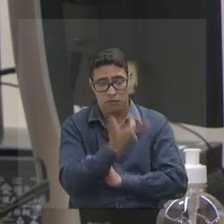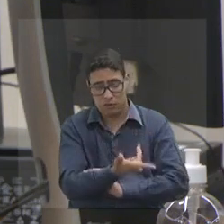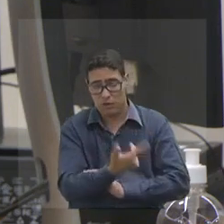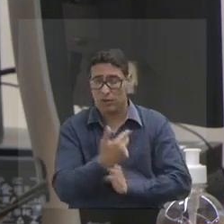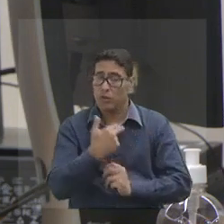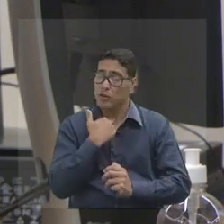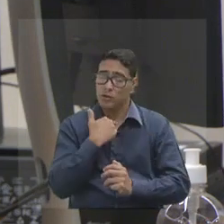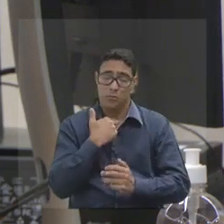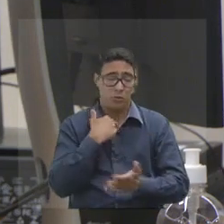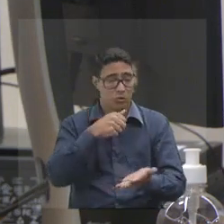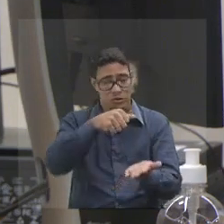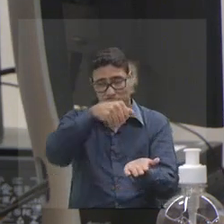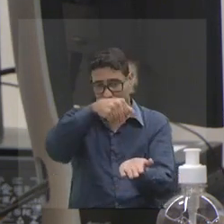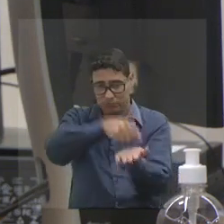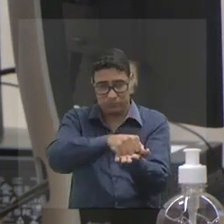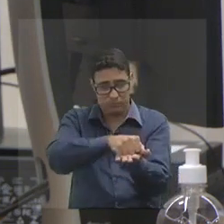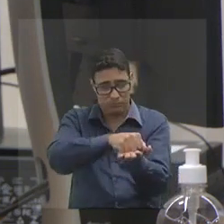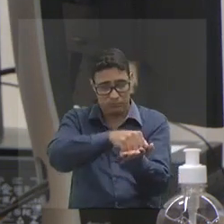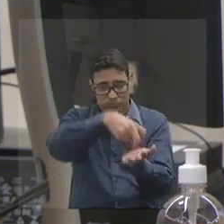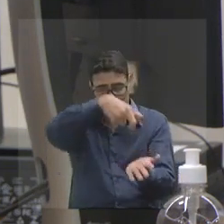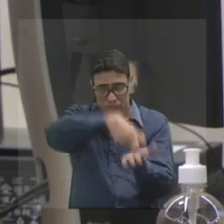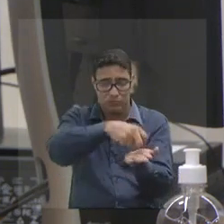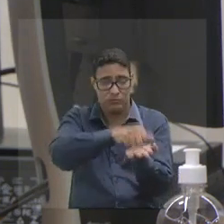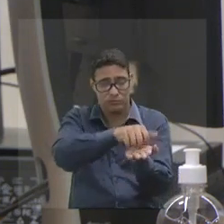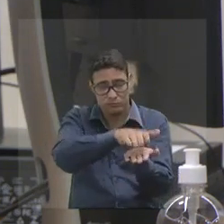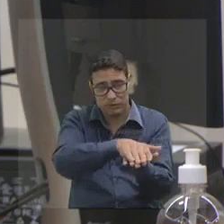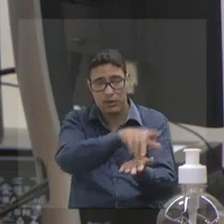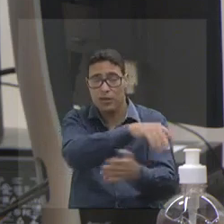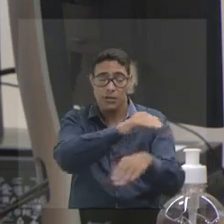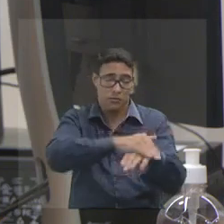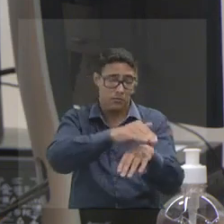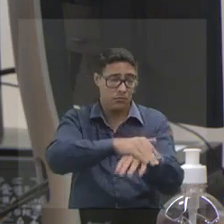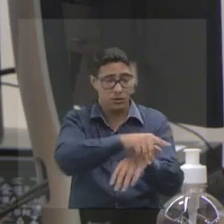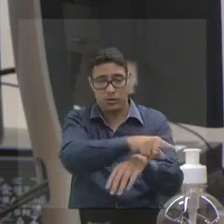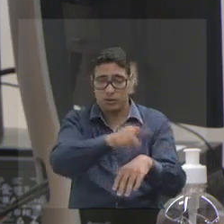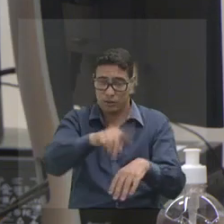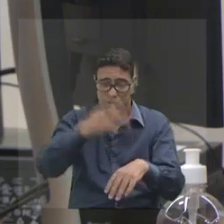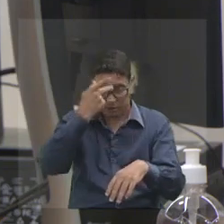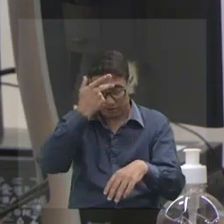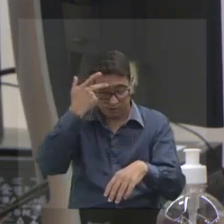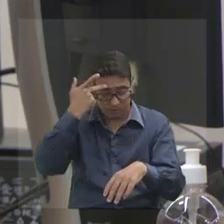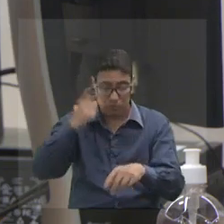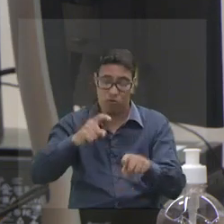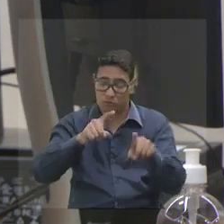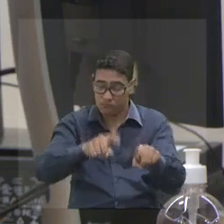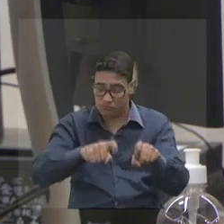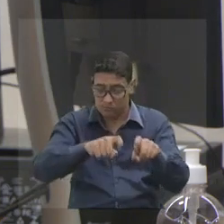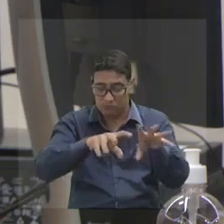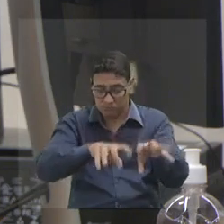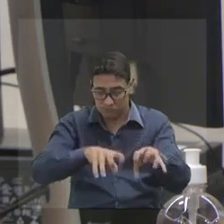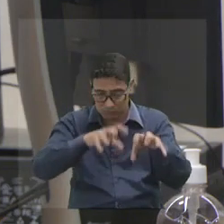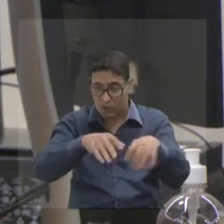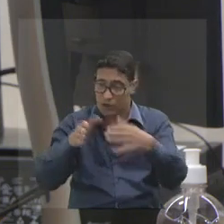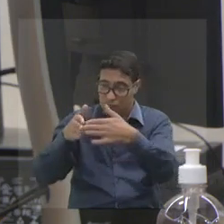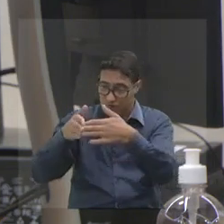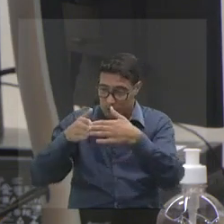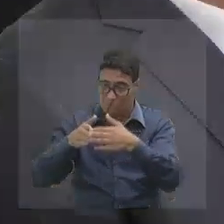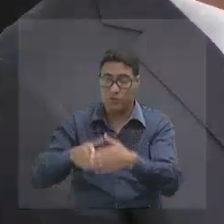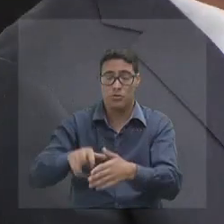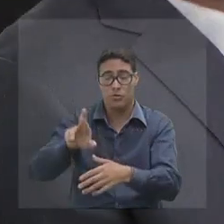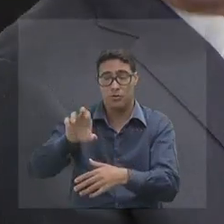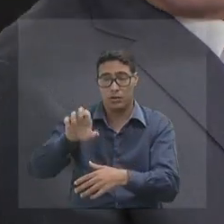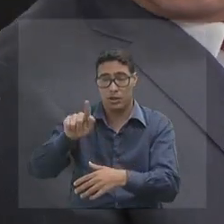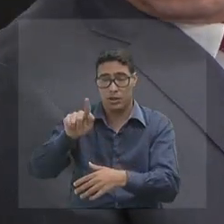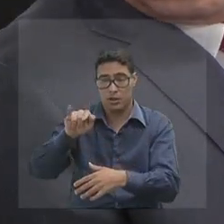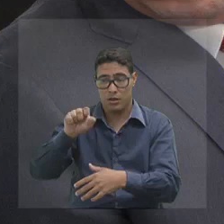autoridades daqueles postos daqueles agricultores que fizeram né a solicitação do registro Então queria muito contar com seu